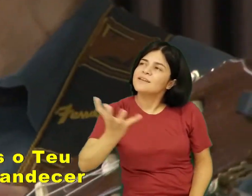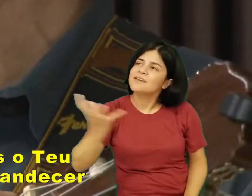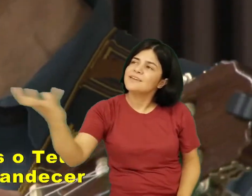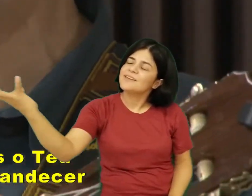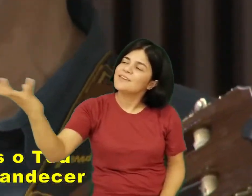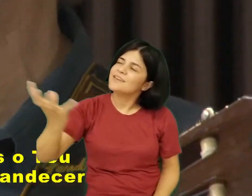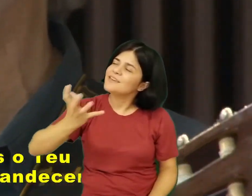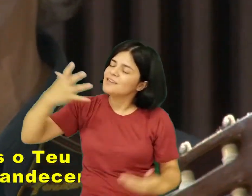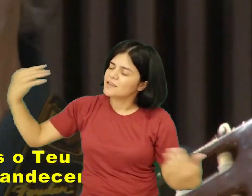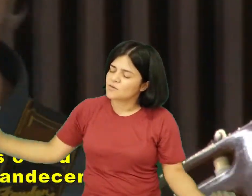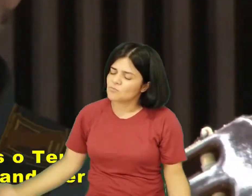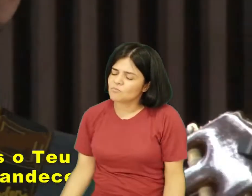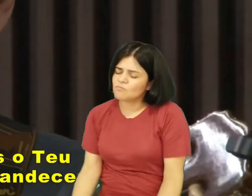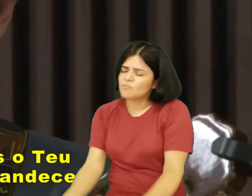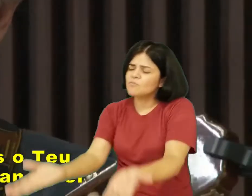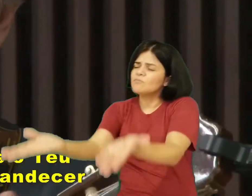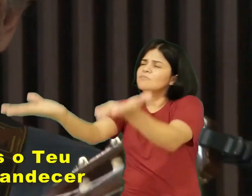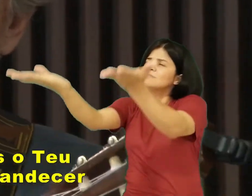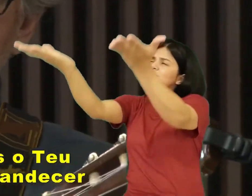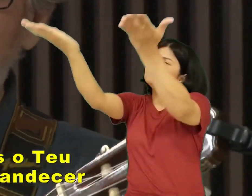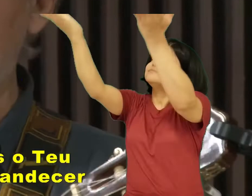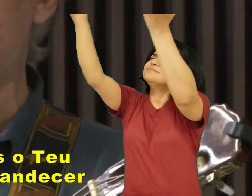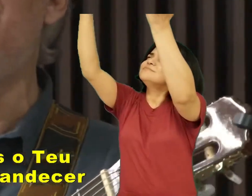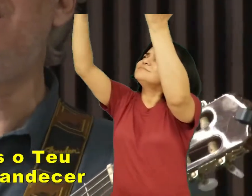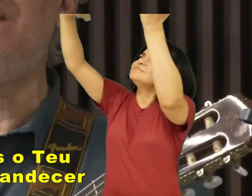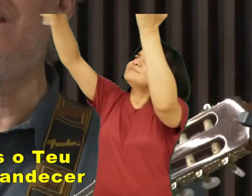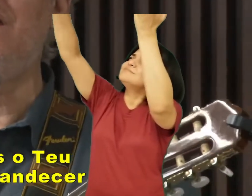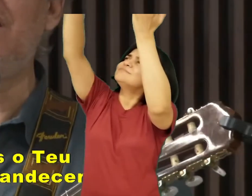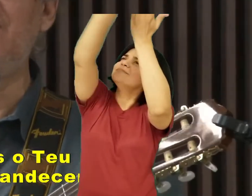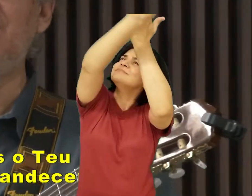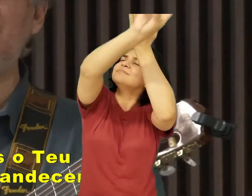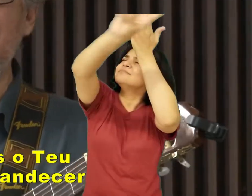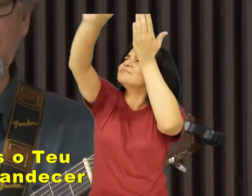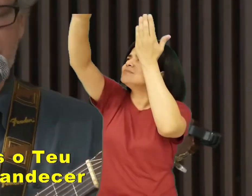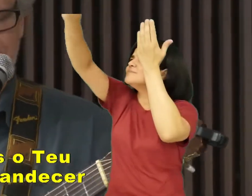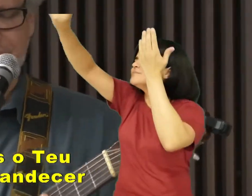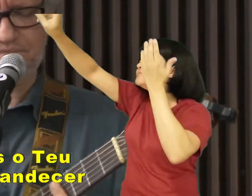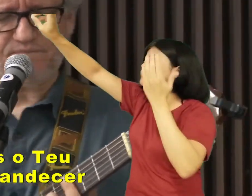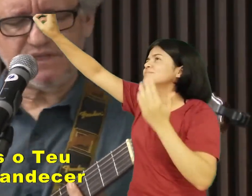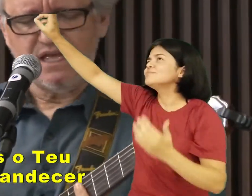queremos o teu nome engrandecer